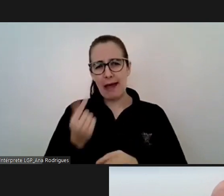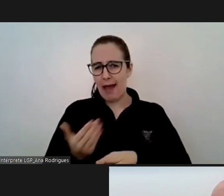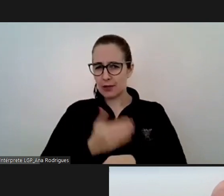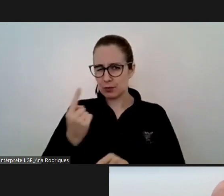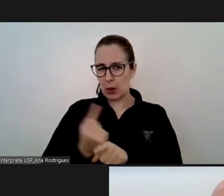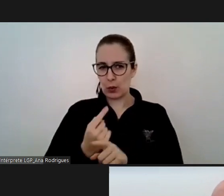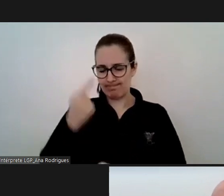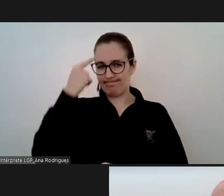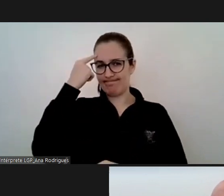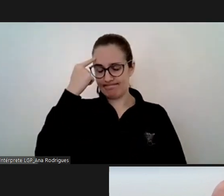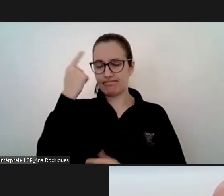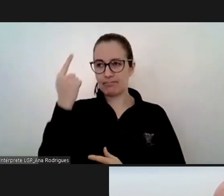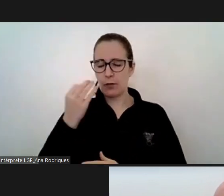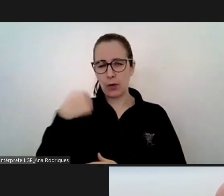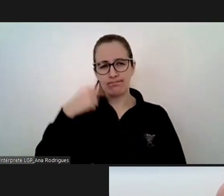lembrança